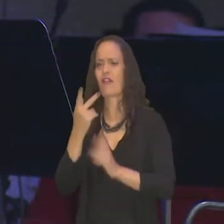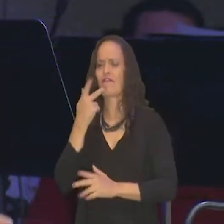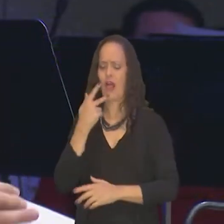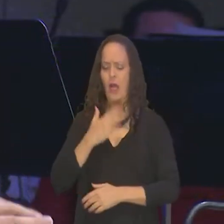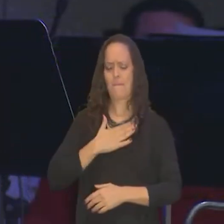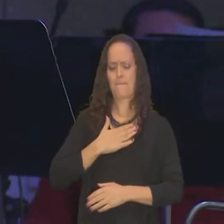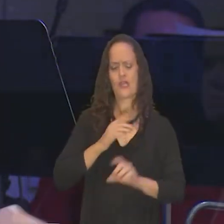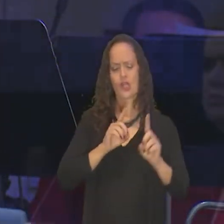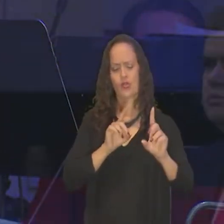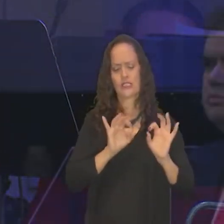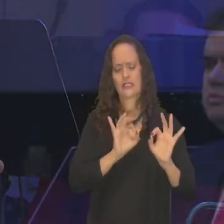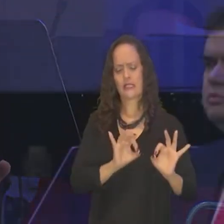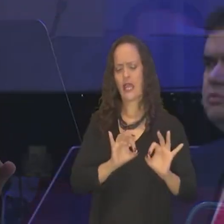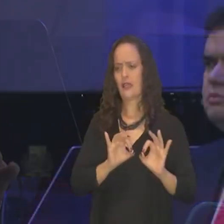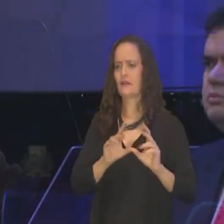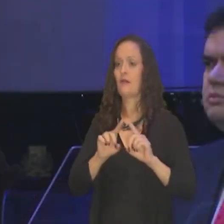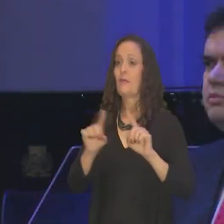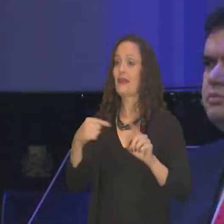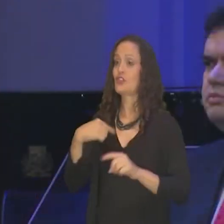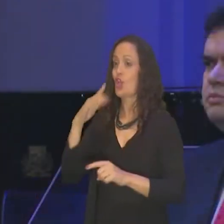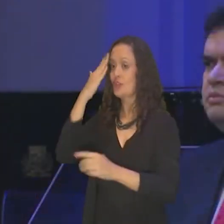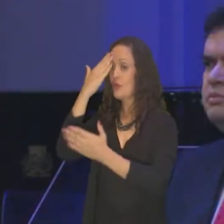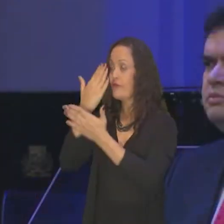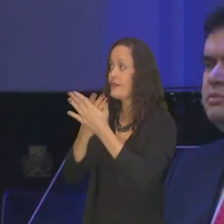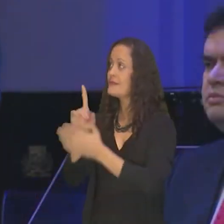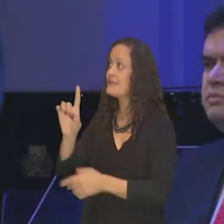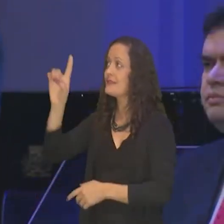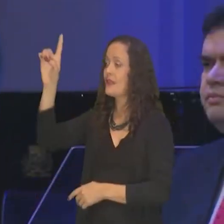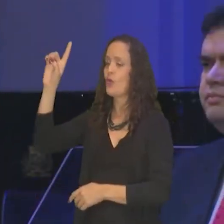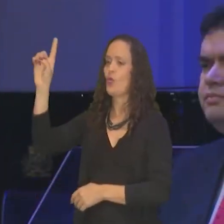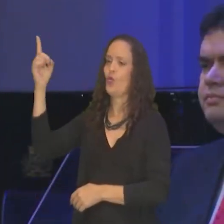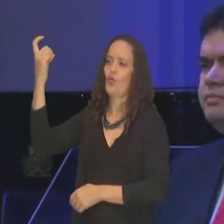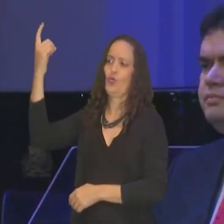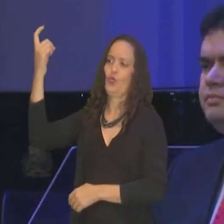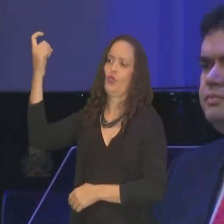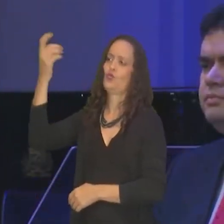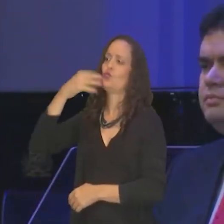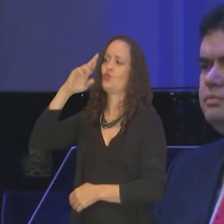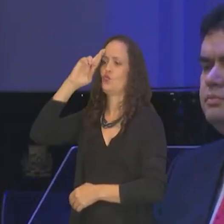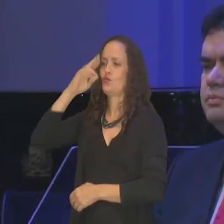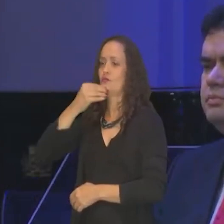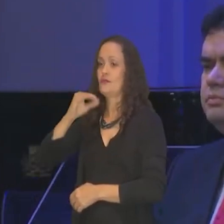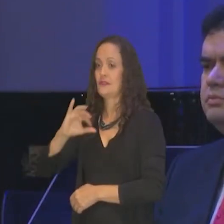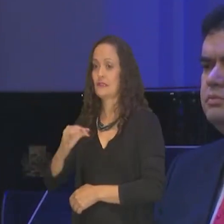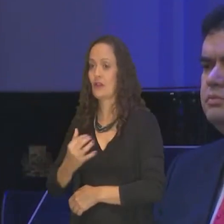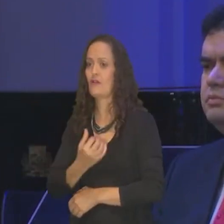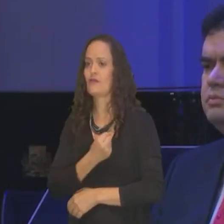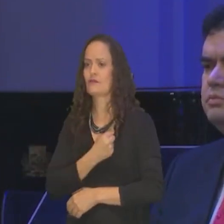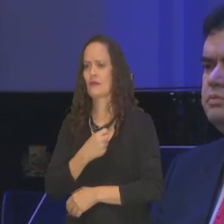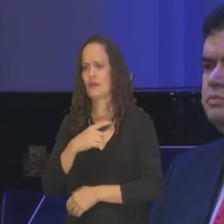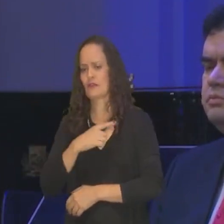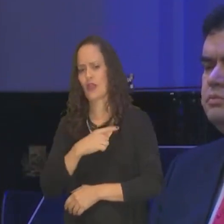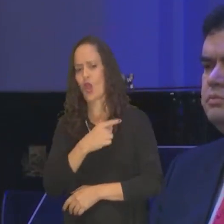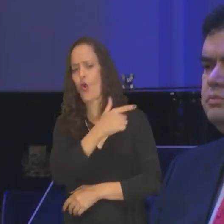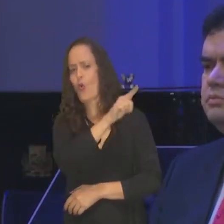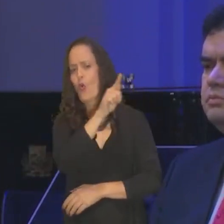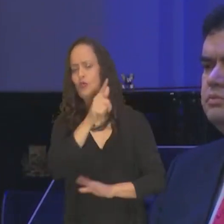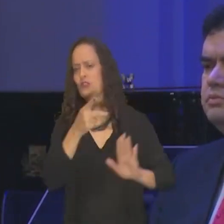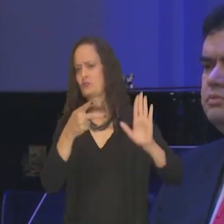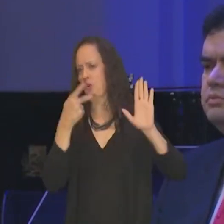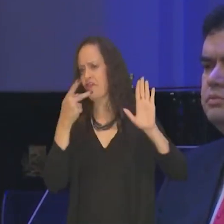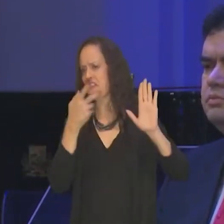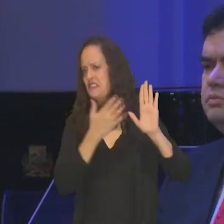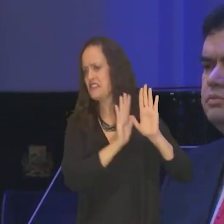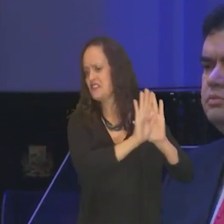Mas nós cremos em Jesus Cristo como Senhor e Salvador. E existem outras profecias que dão conta